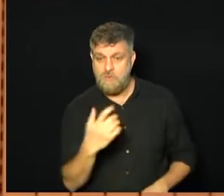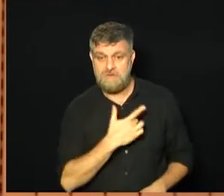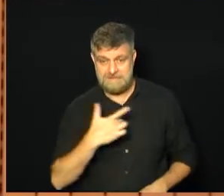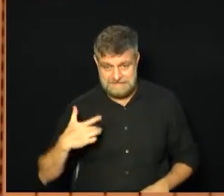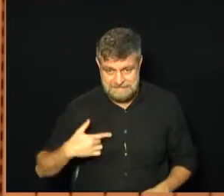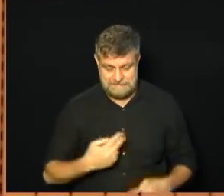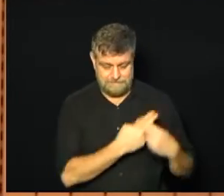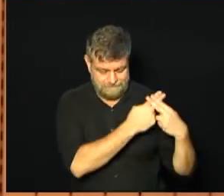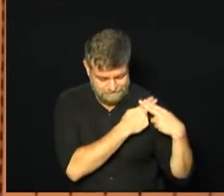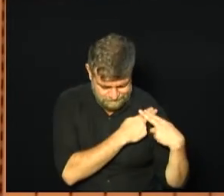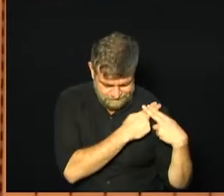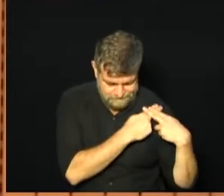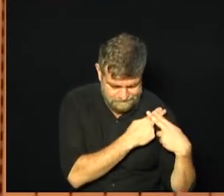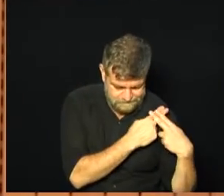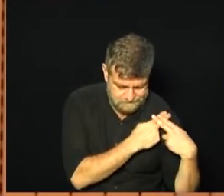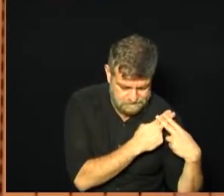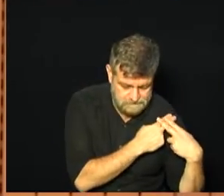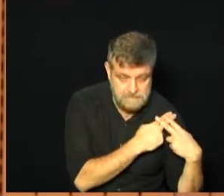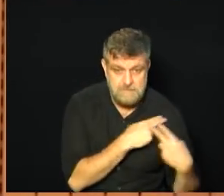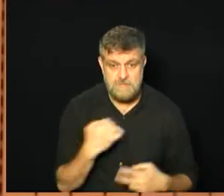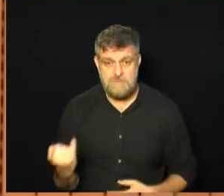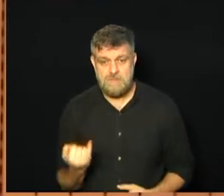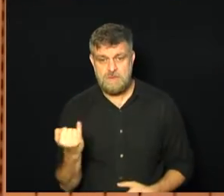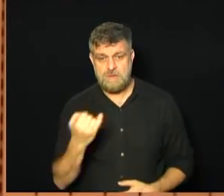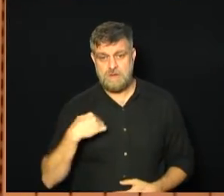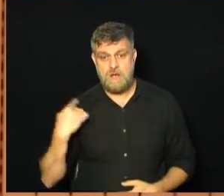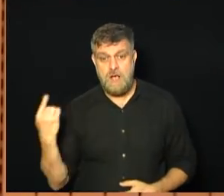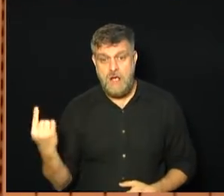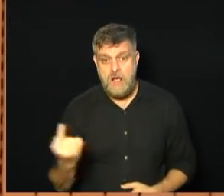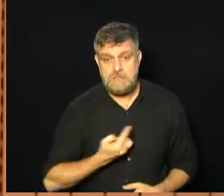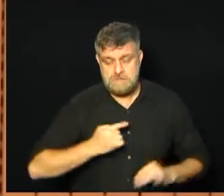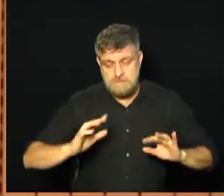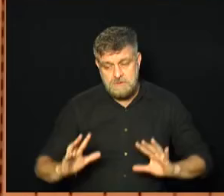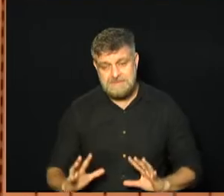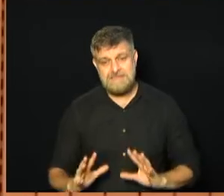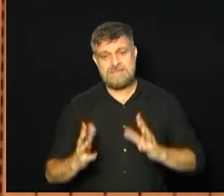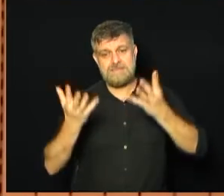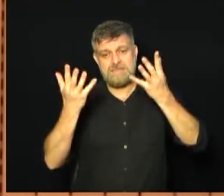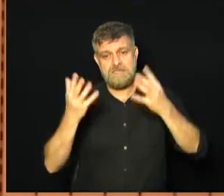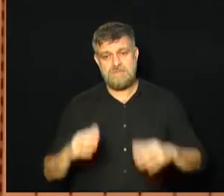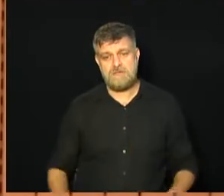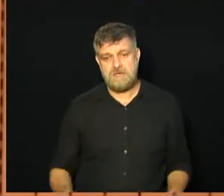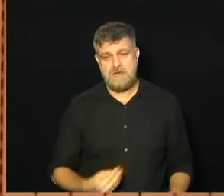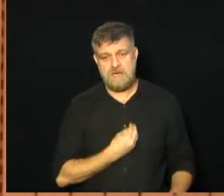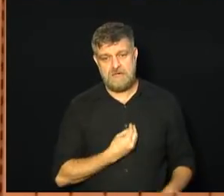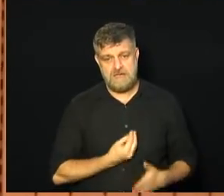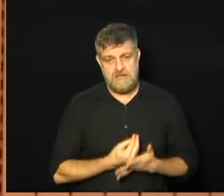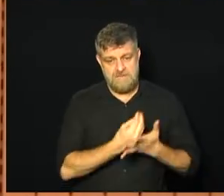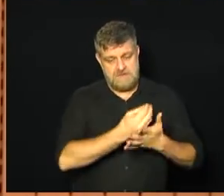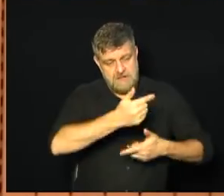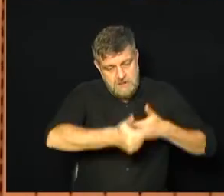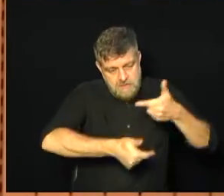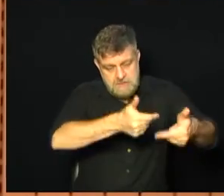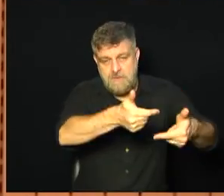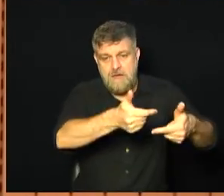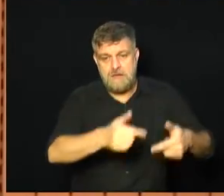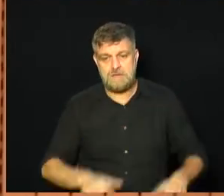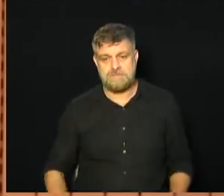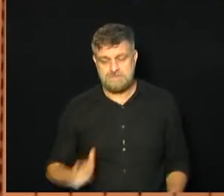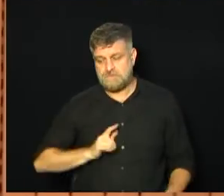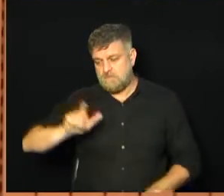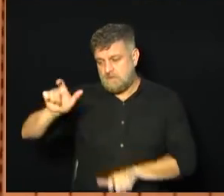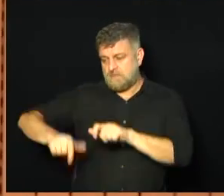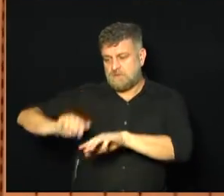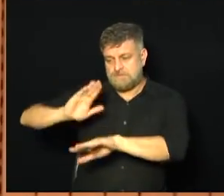dia. Então, é muito importante que a gente possa celebrar a vida, o trabalho, a obra das pessoas